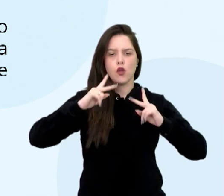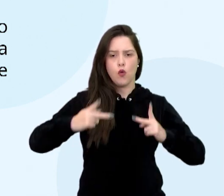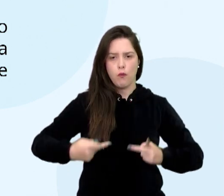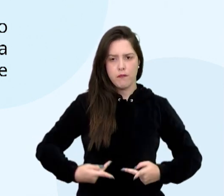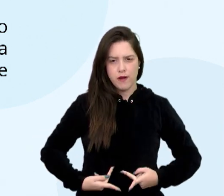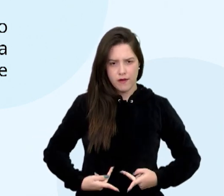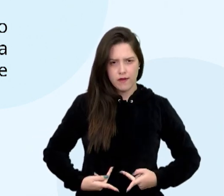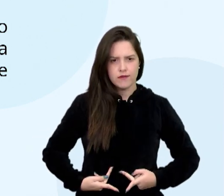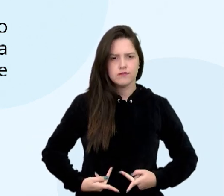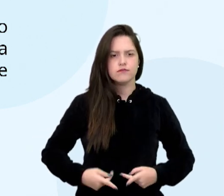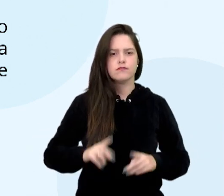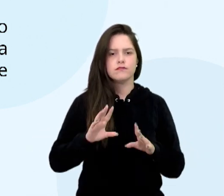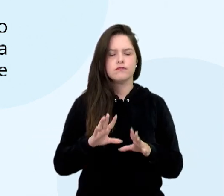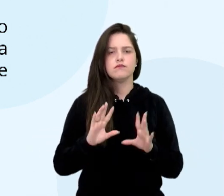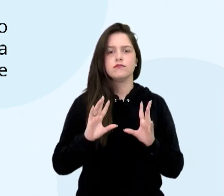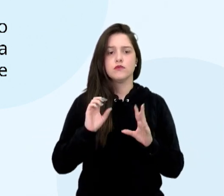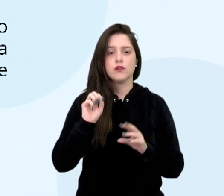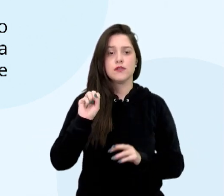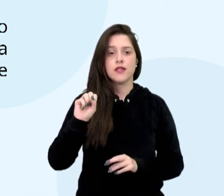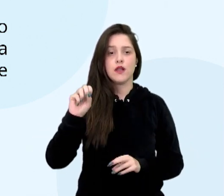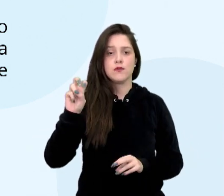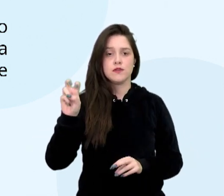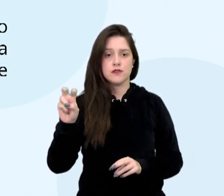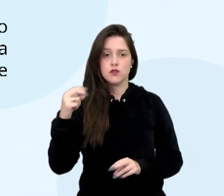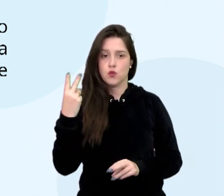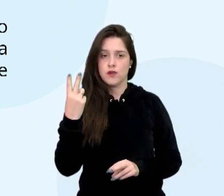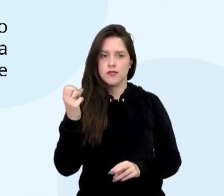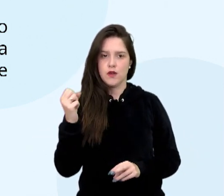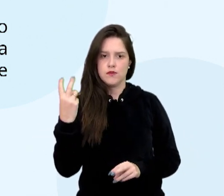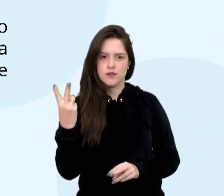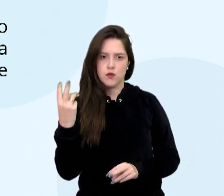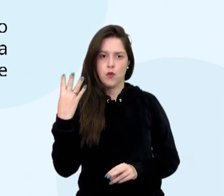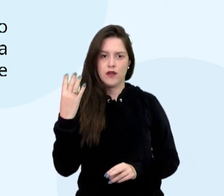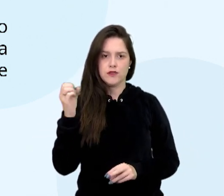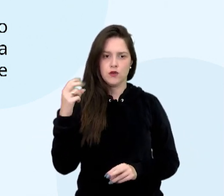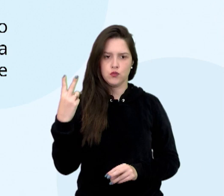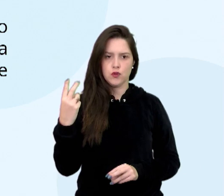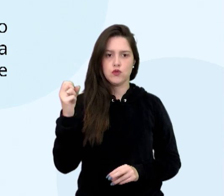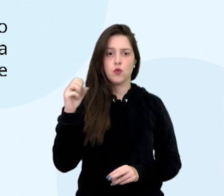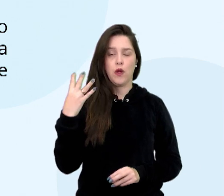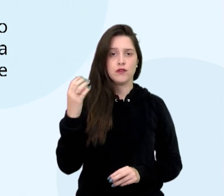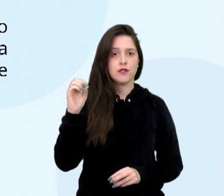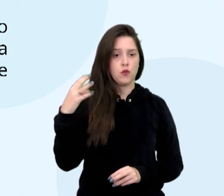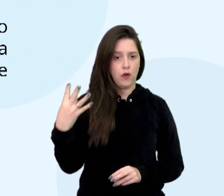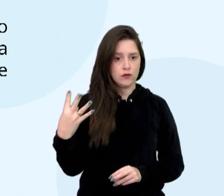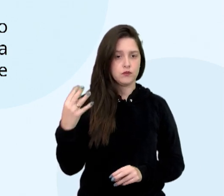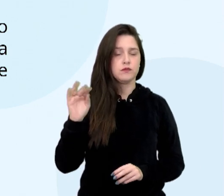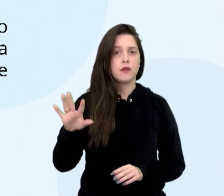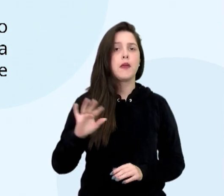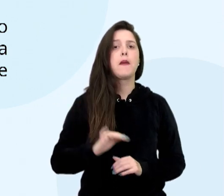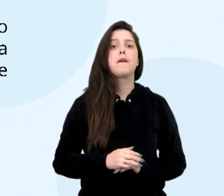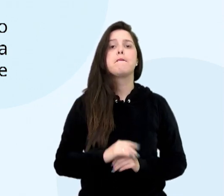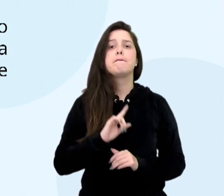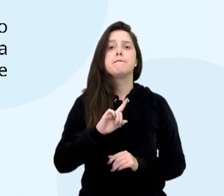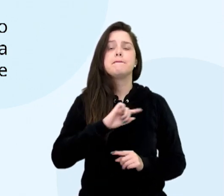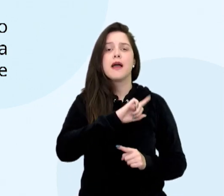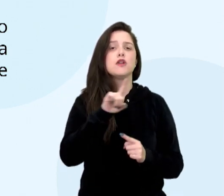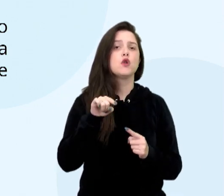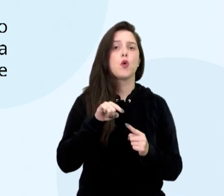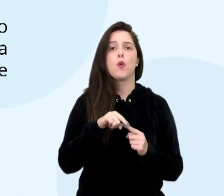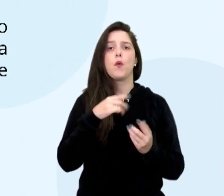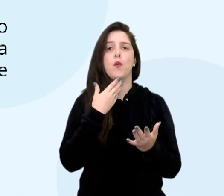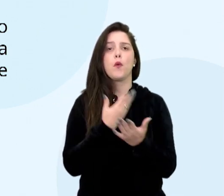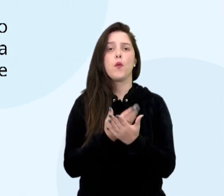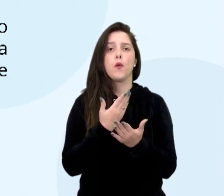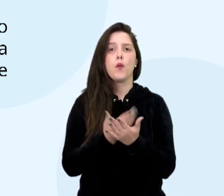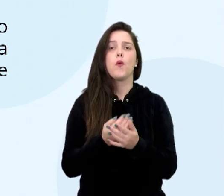aplicadas, 205, 402 e 404. O objetivo